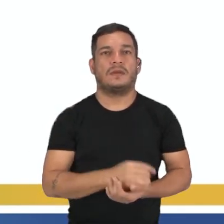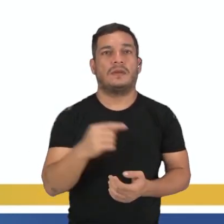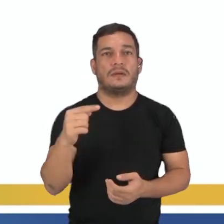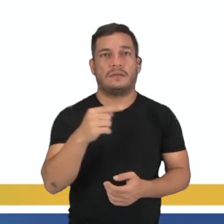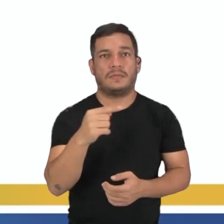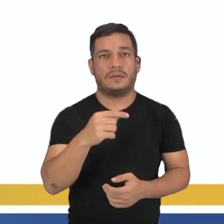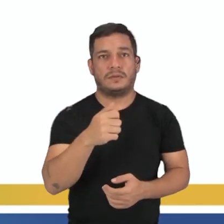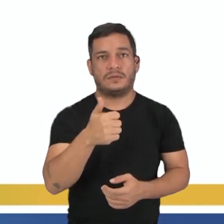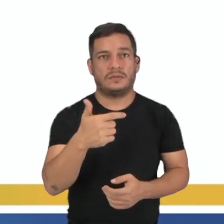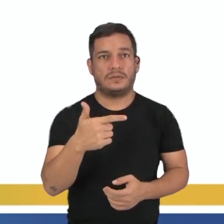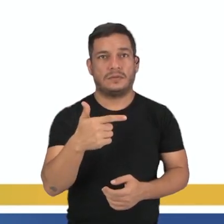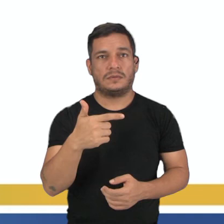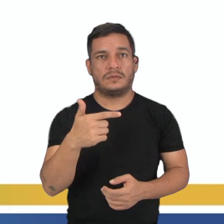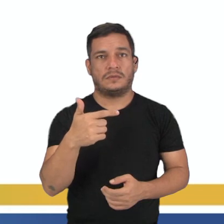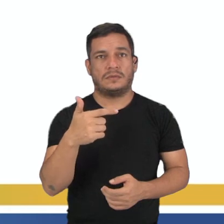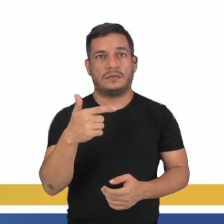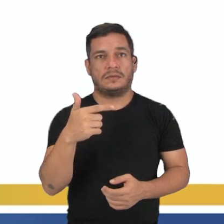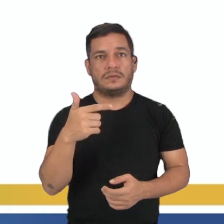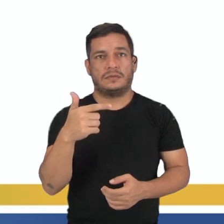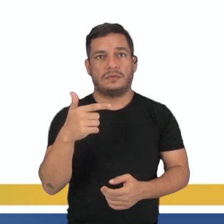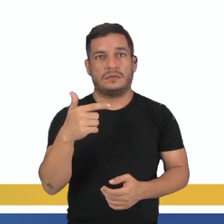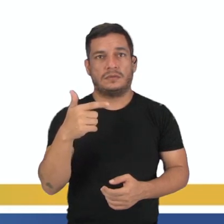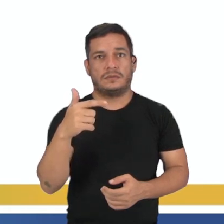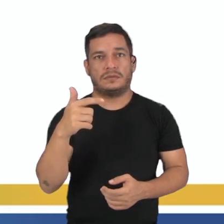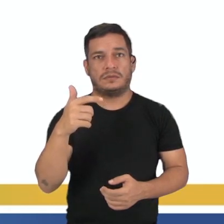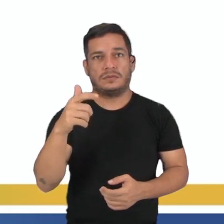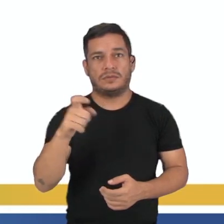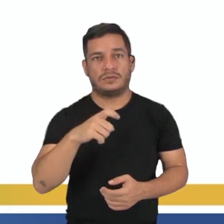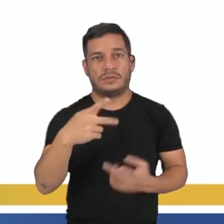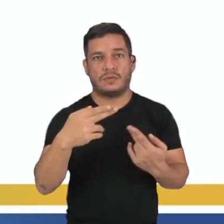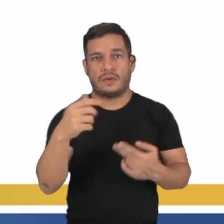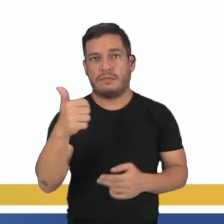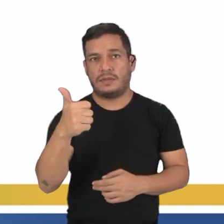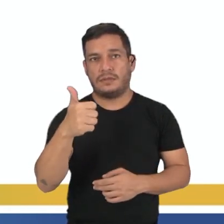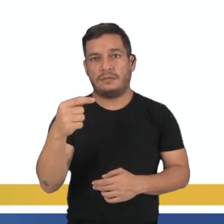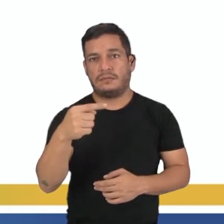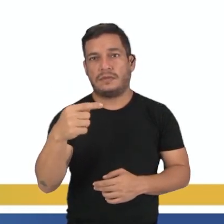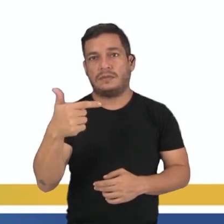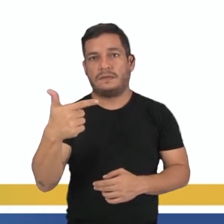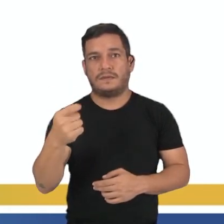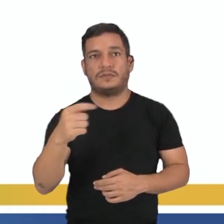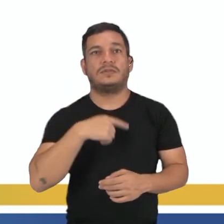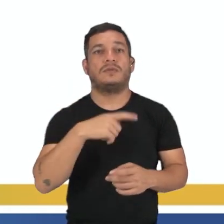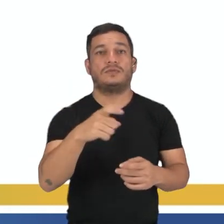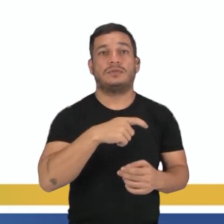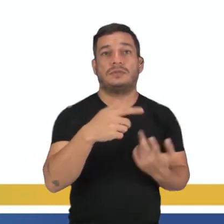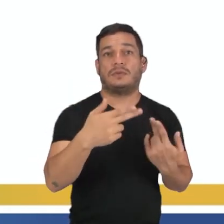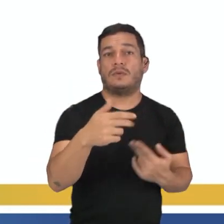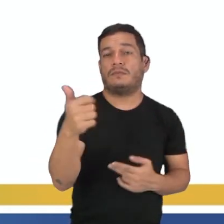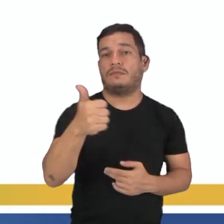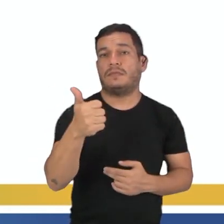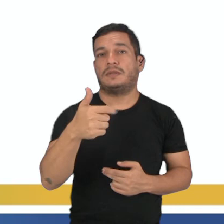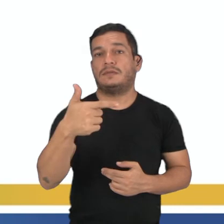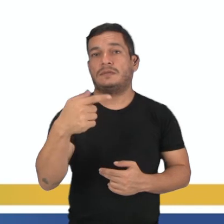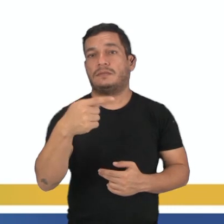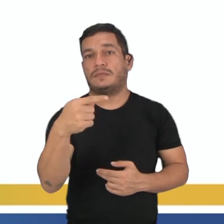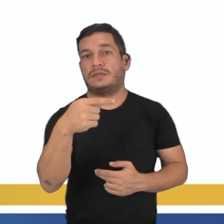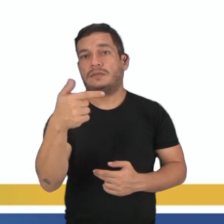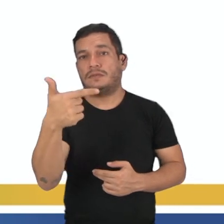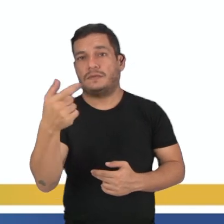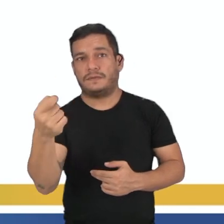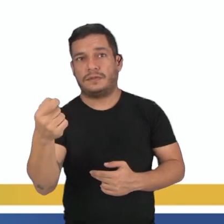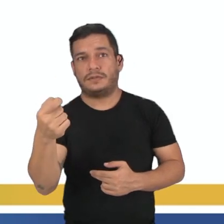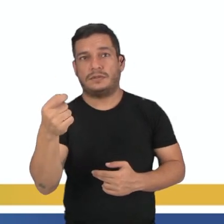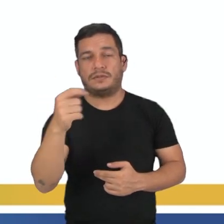menos 2x é igual a menos 20. Então, x vai ser igual a menos 20, o 2 que estava multiplicando, o